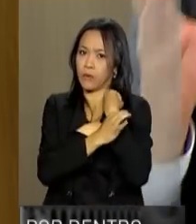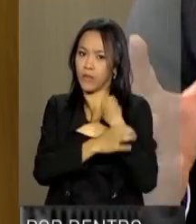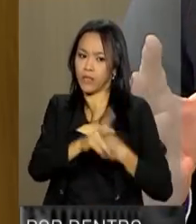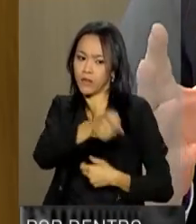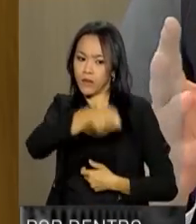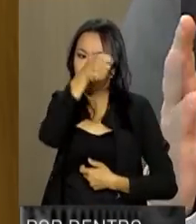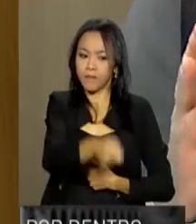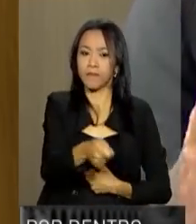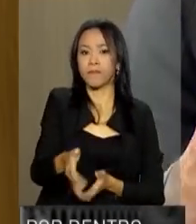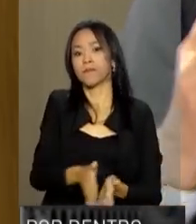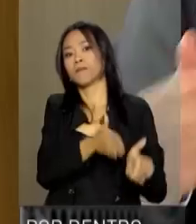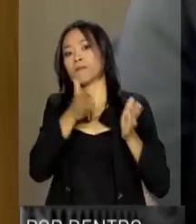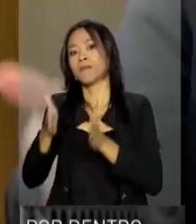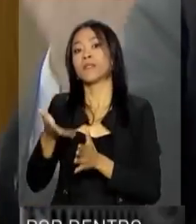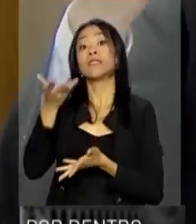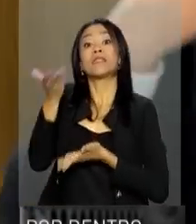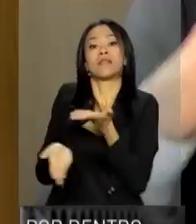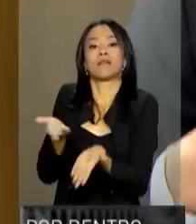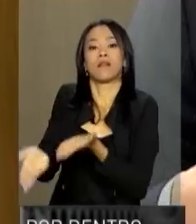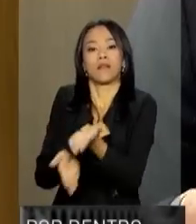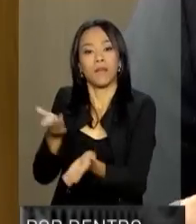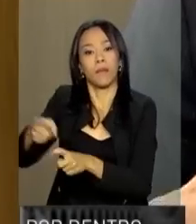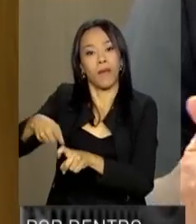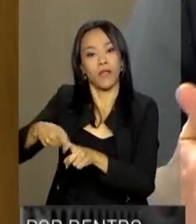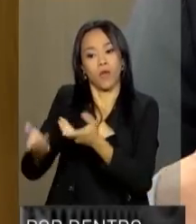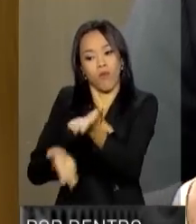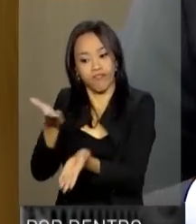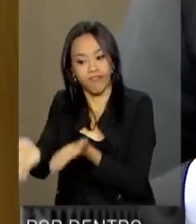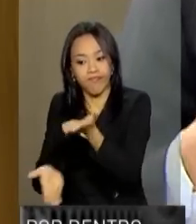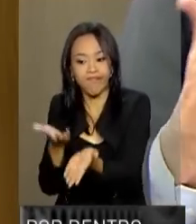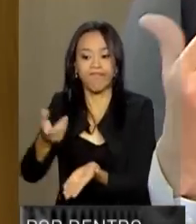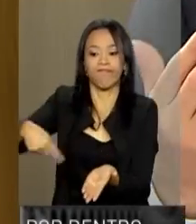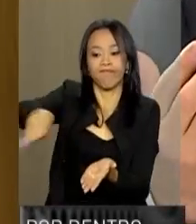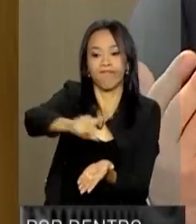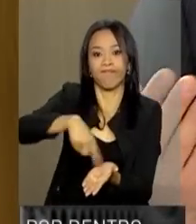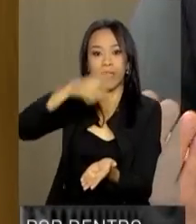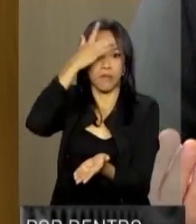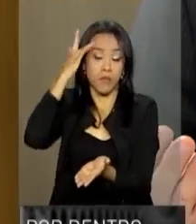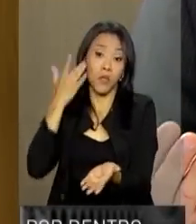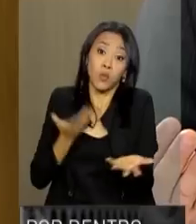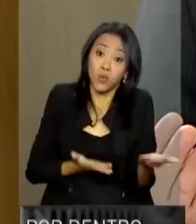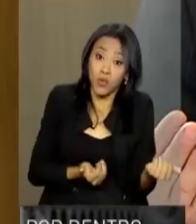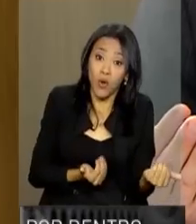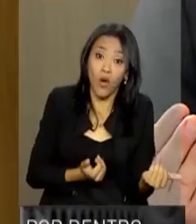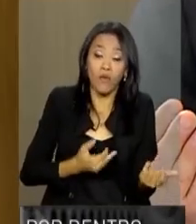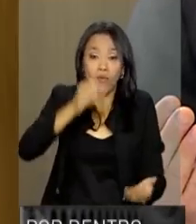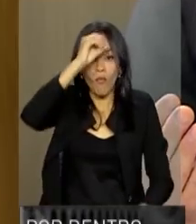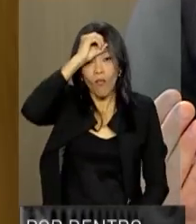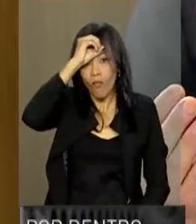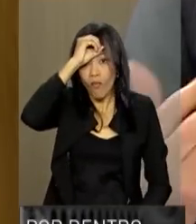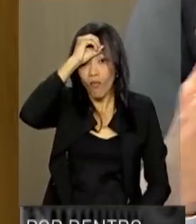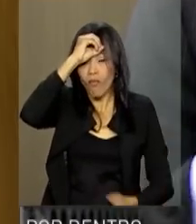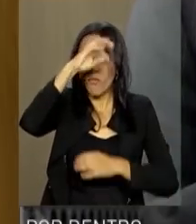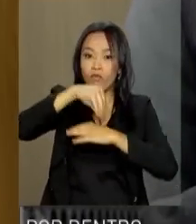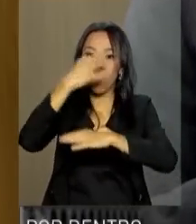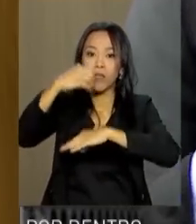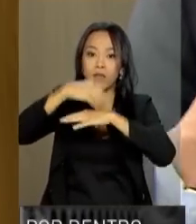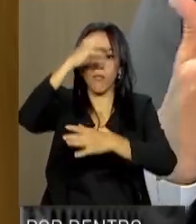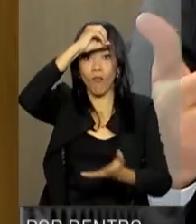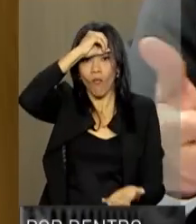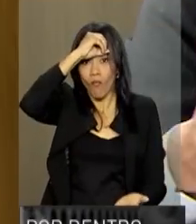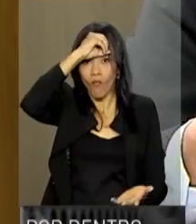quanto à questão de tratamento a prevenção a os jovens estão desinformados sobre a questão das drogas né